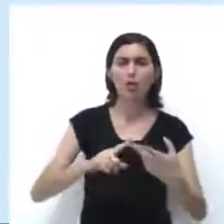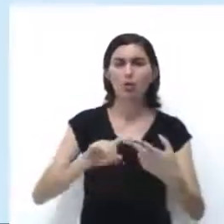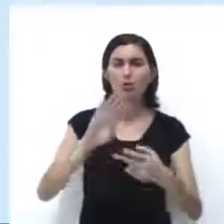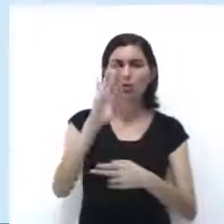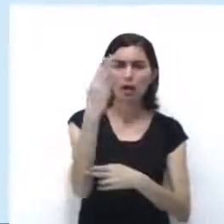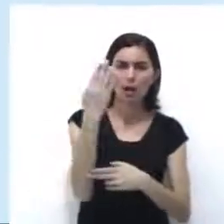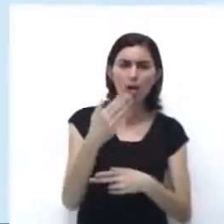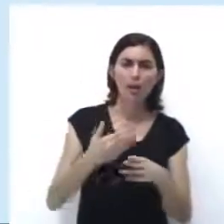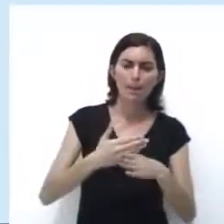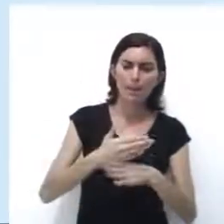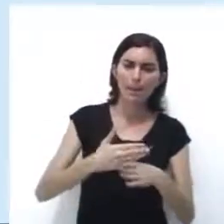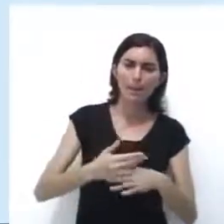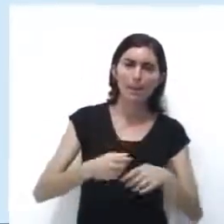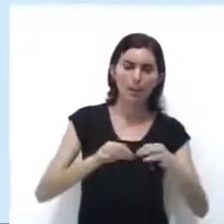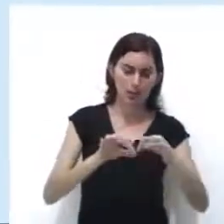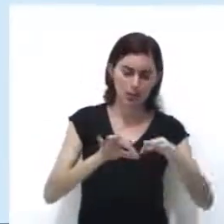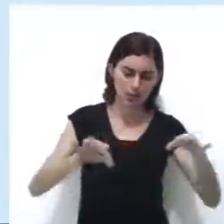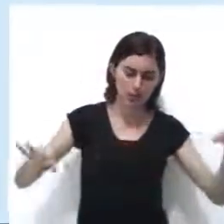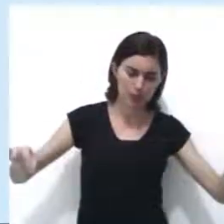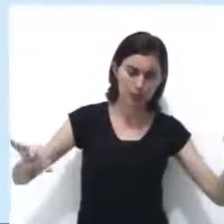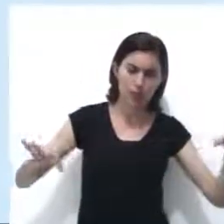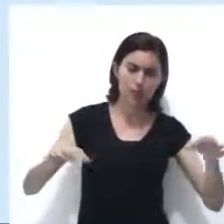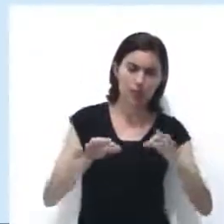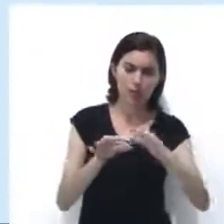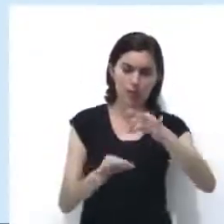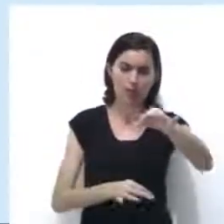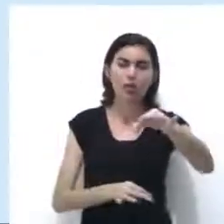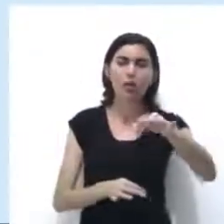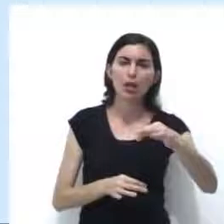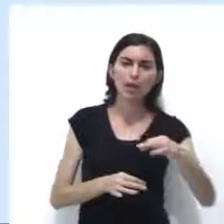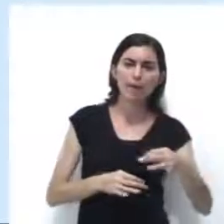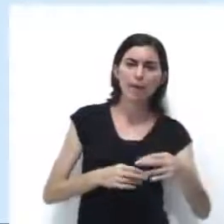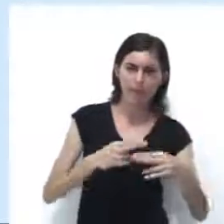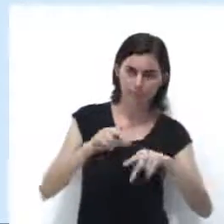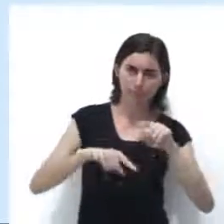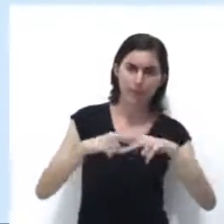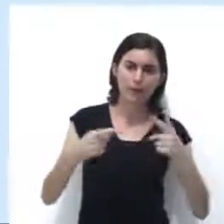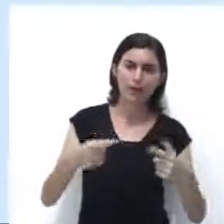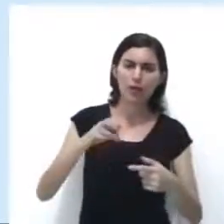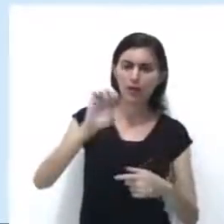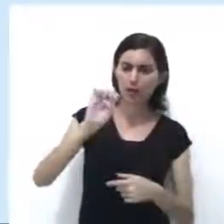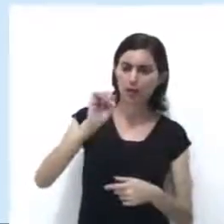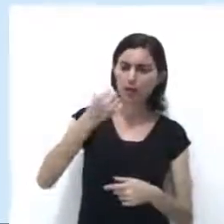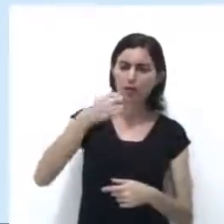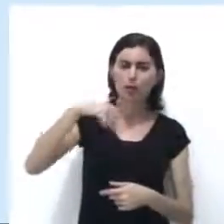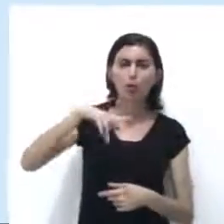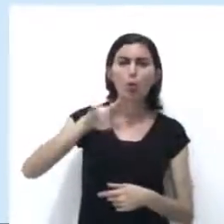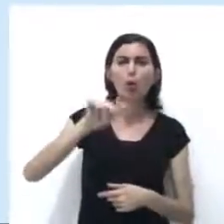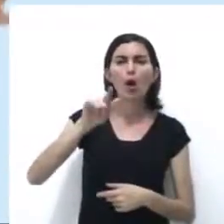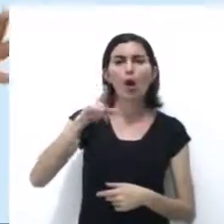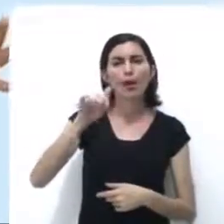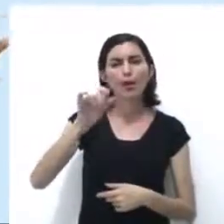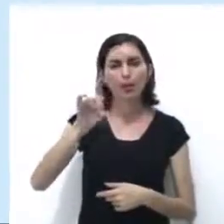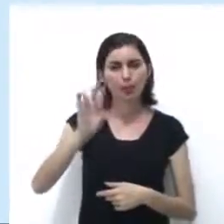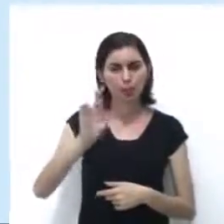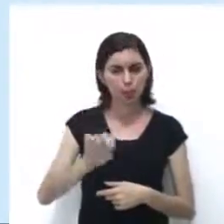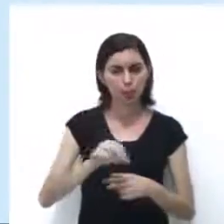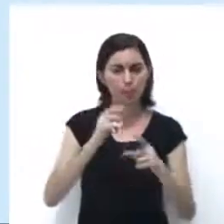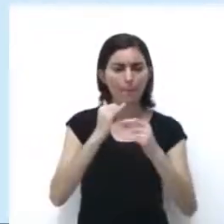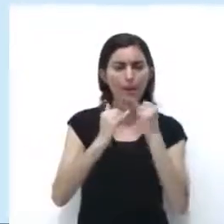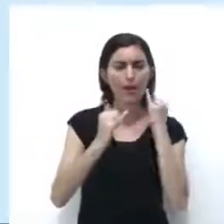uma coisa chamada esquadro. Um instrumento, uma ferramenta chamada esquadro,